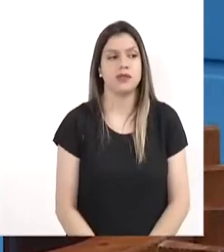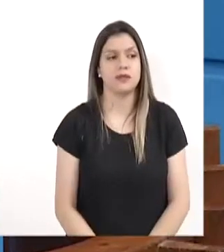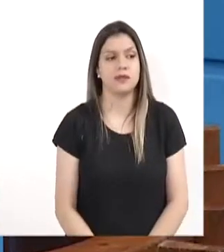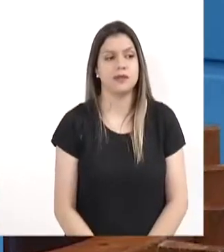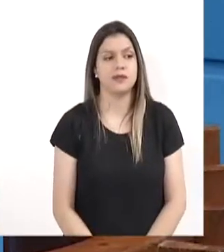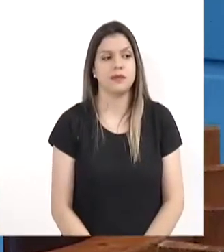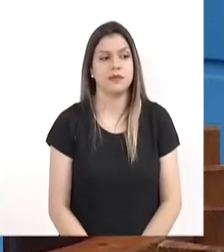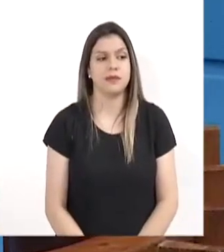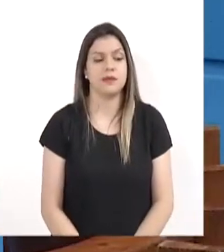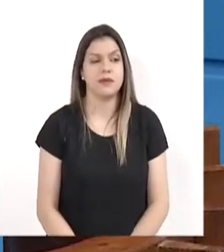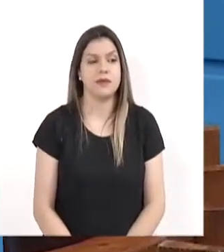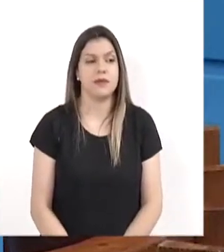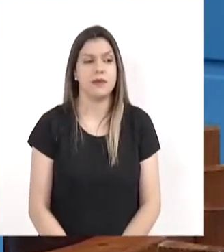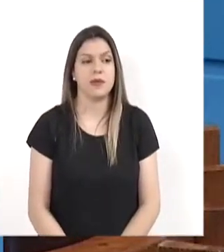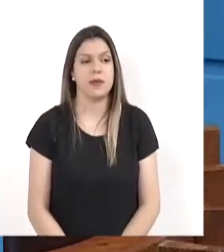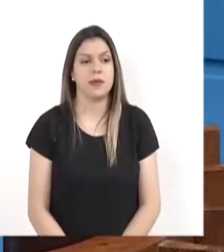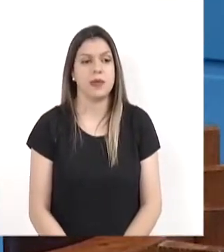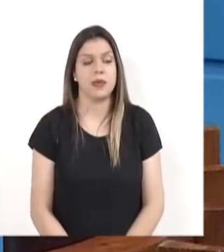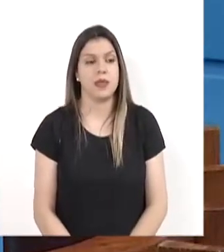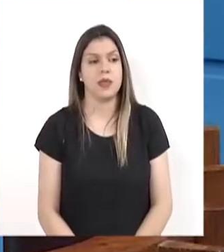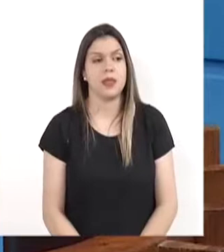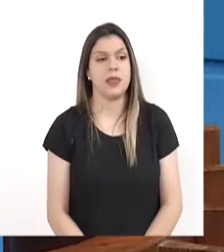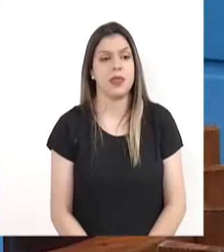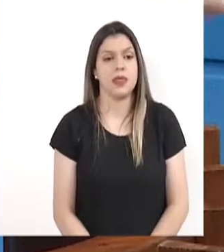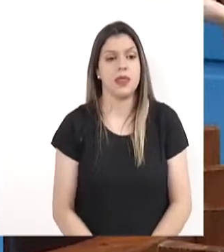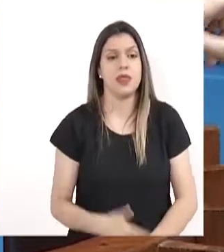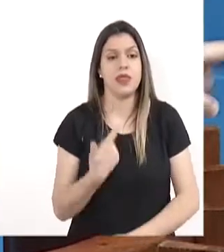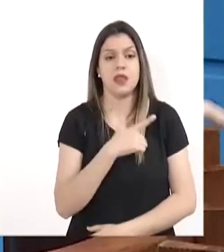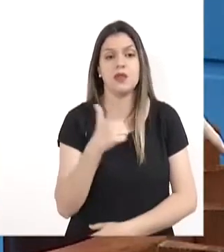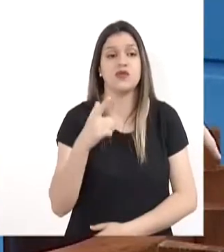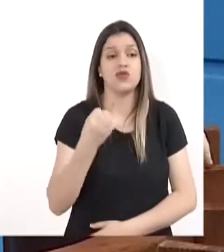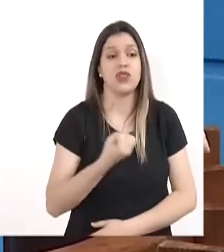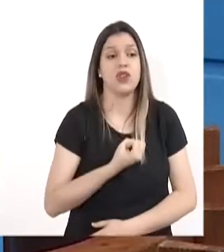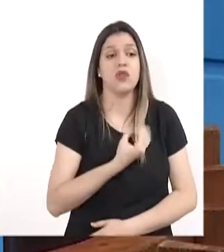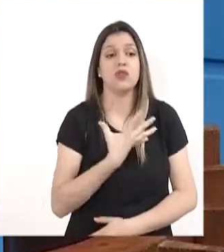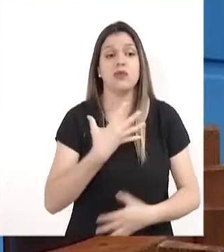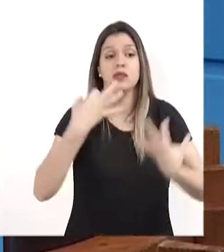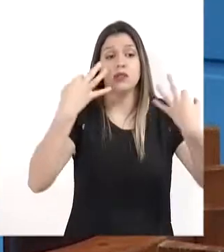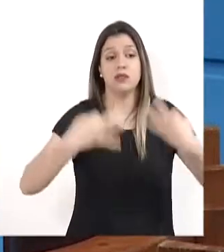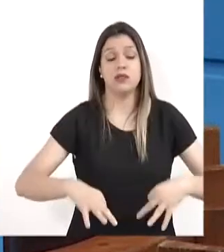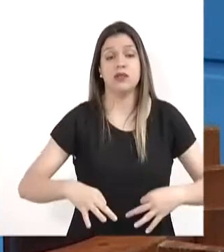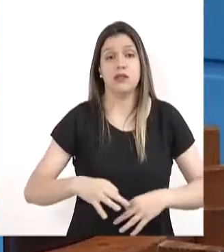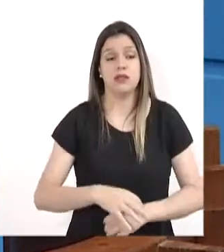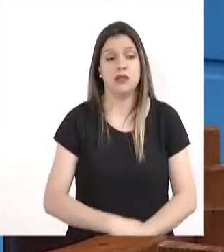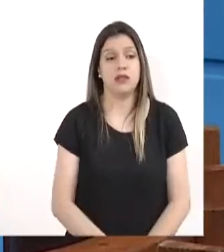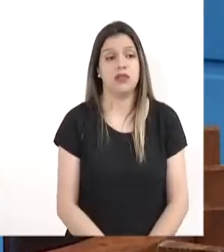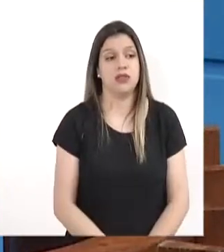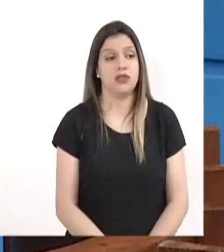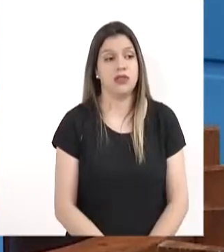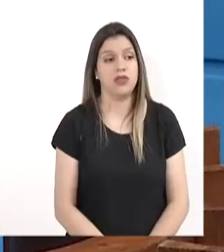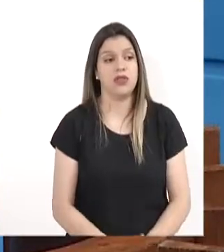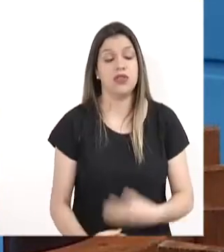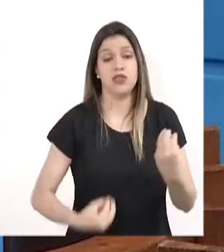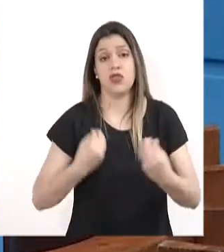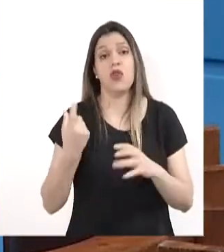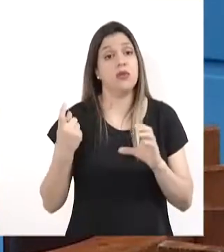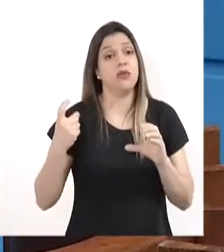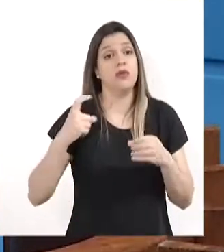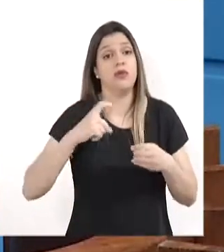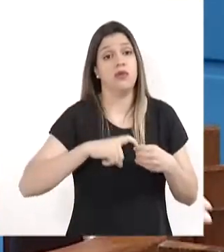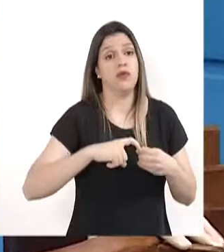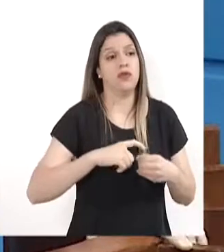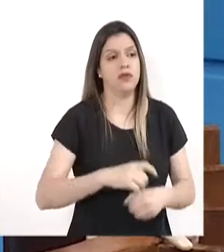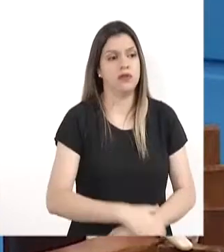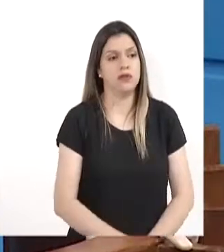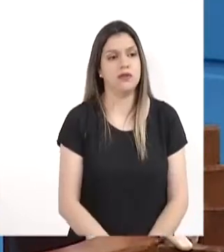CNJ suspendeu. Nós não tínhamos o número oficial do escalonamento, de como seria devolvido, em que pese a segurança.